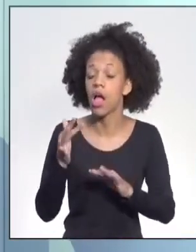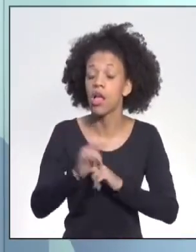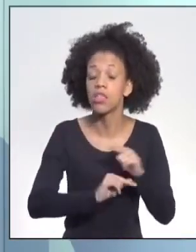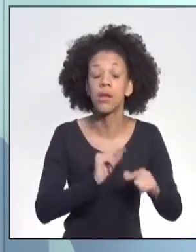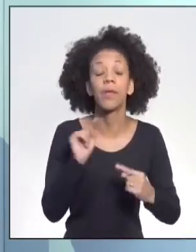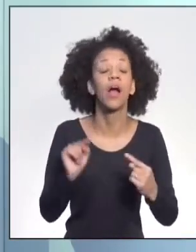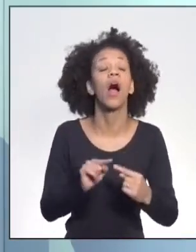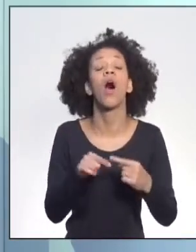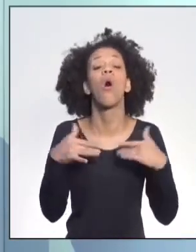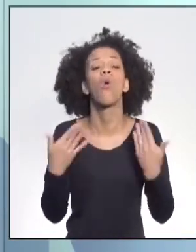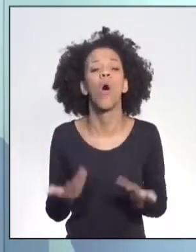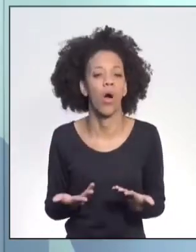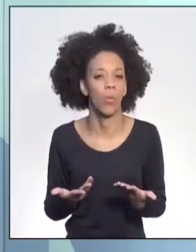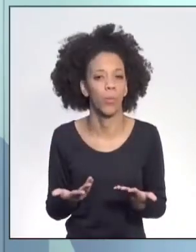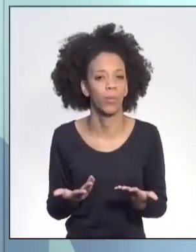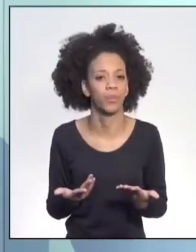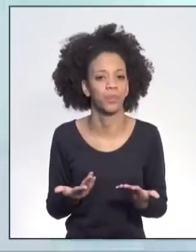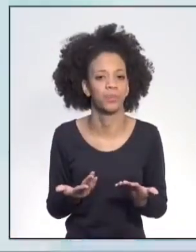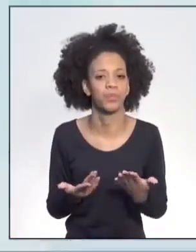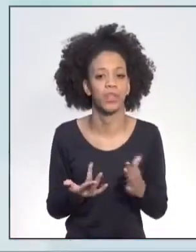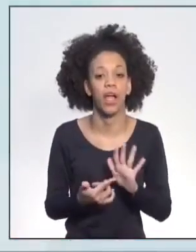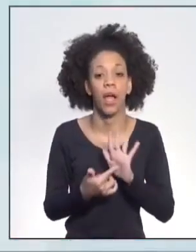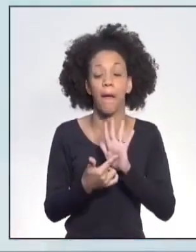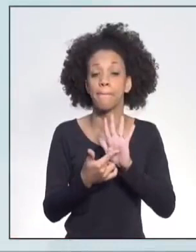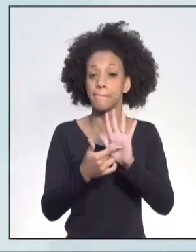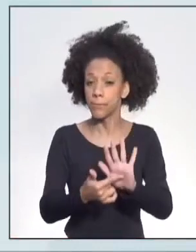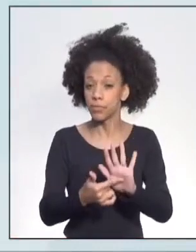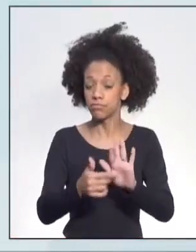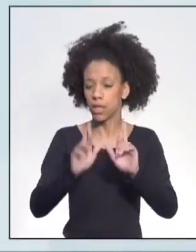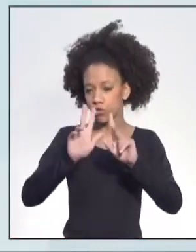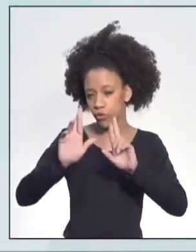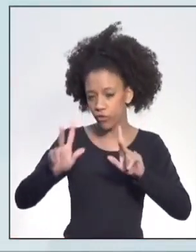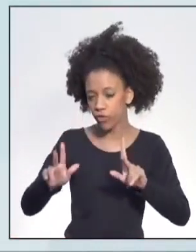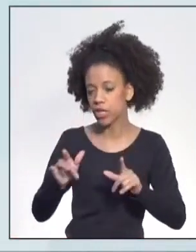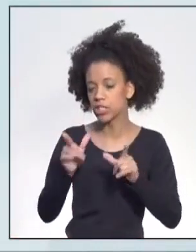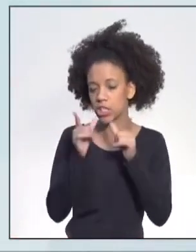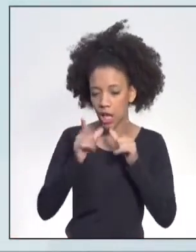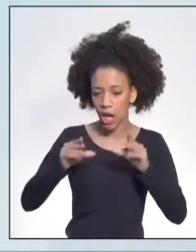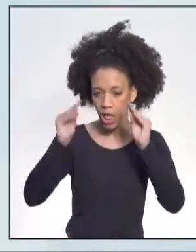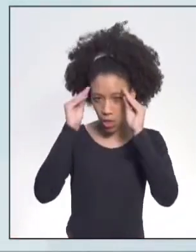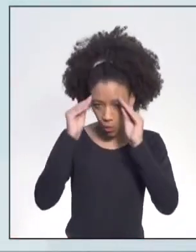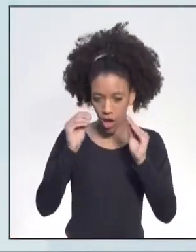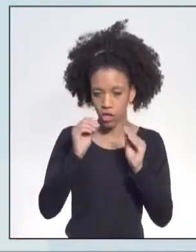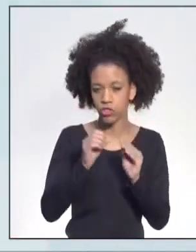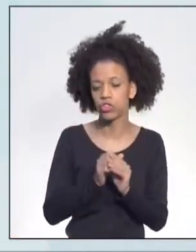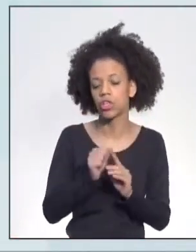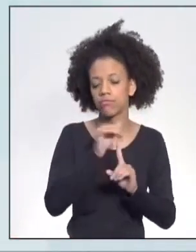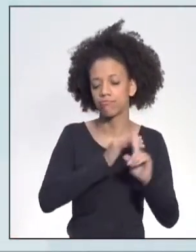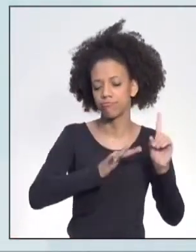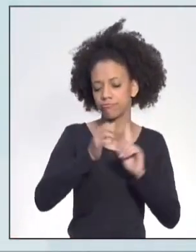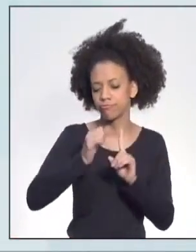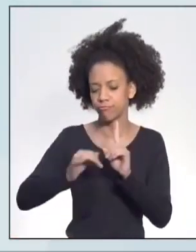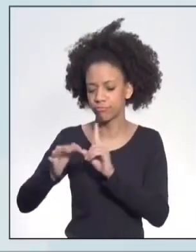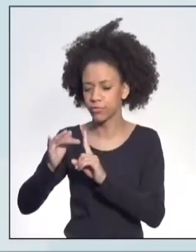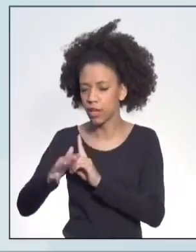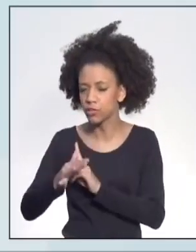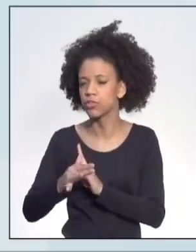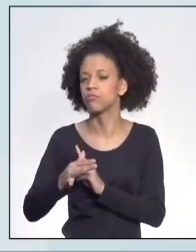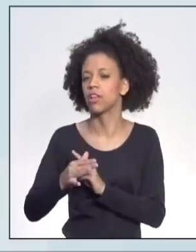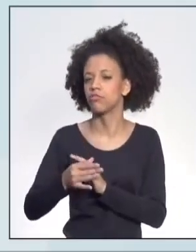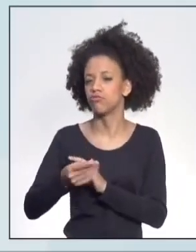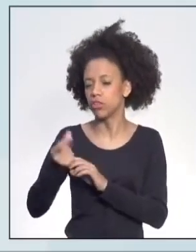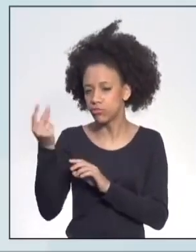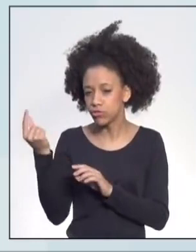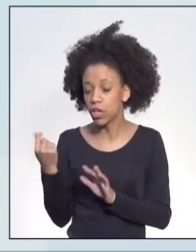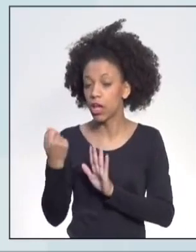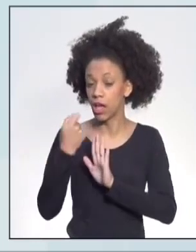seguintes objetivos: apresentar os diferentes tipos de linguagens nas sociedades antigas, como a